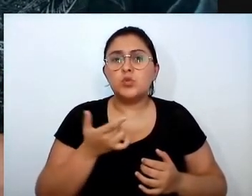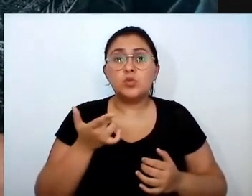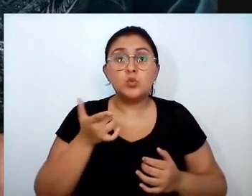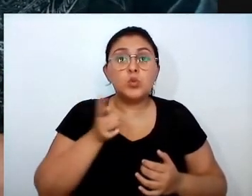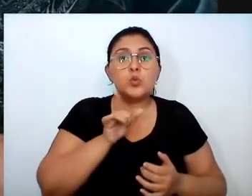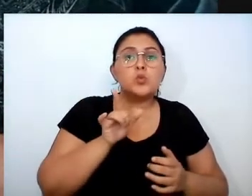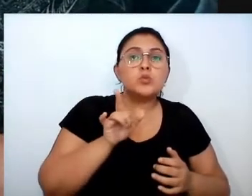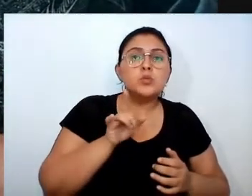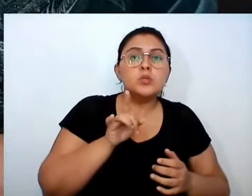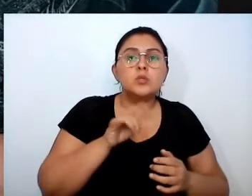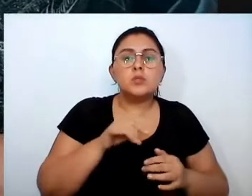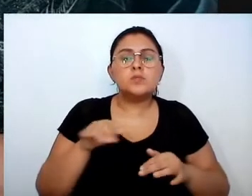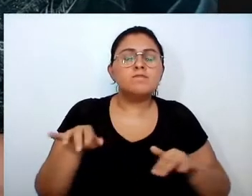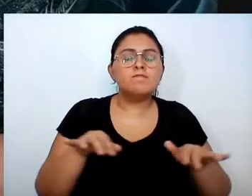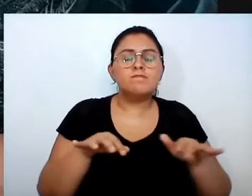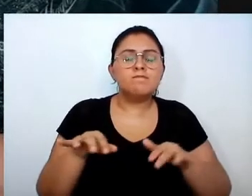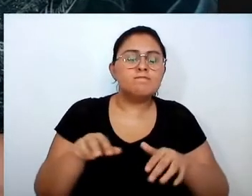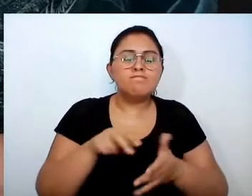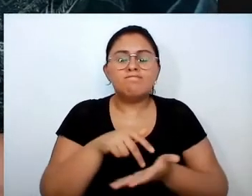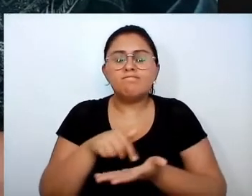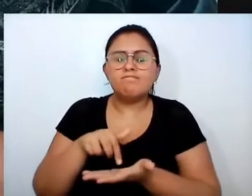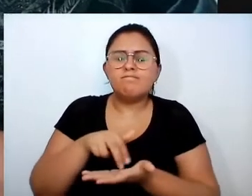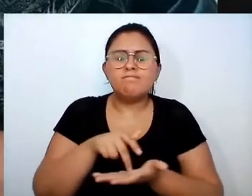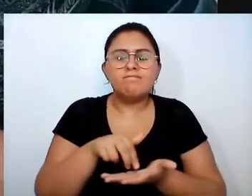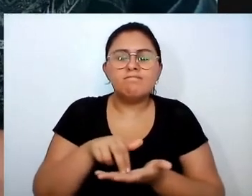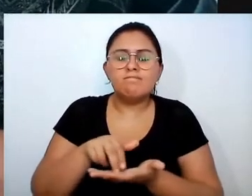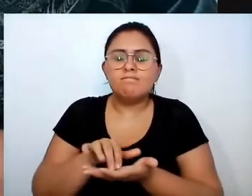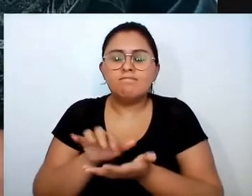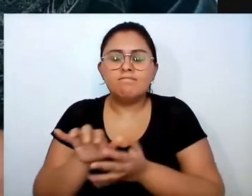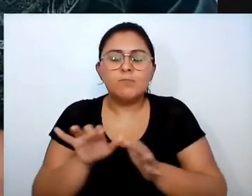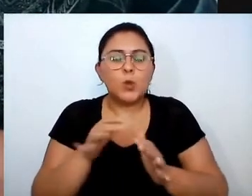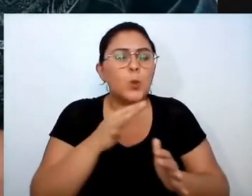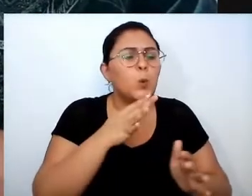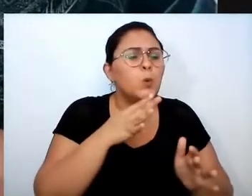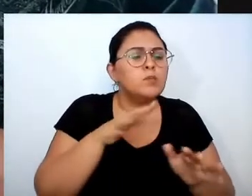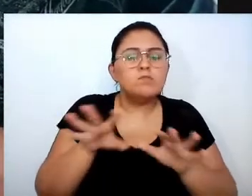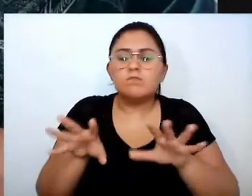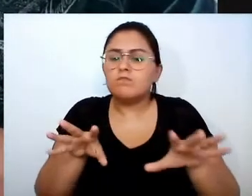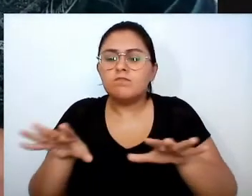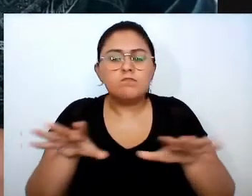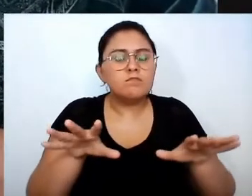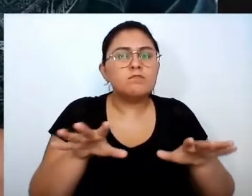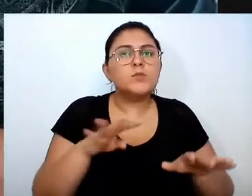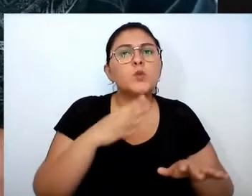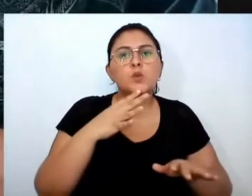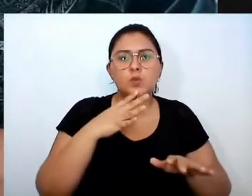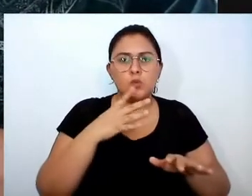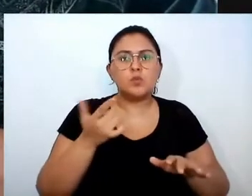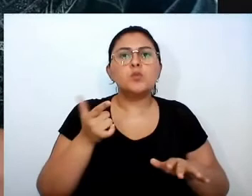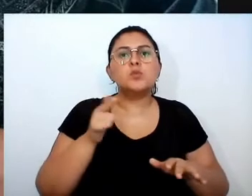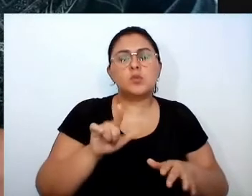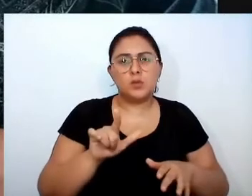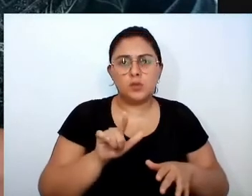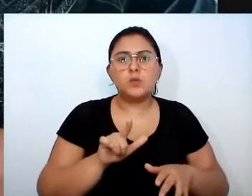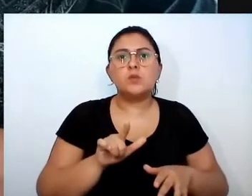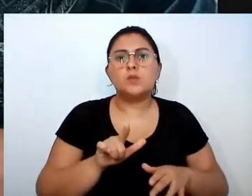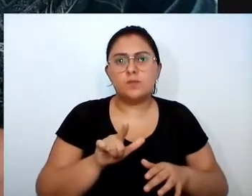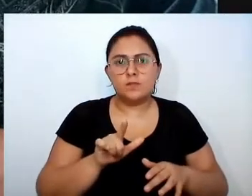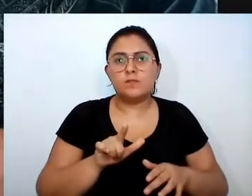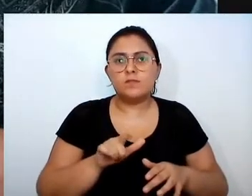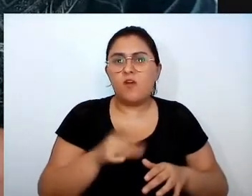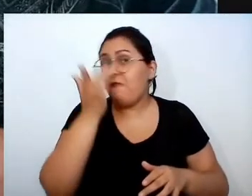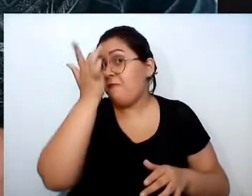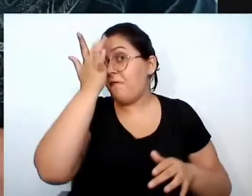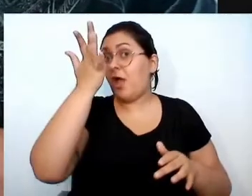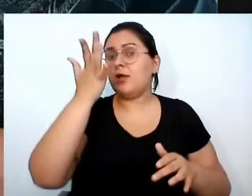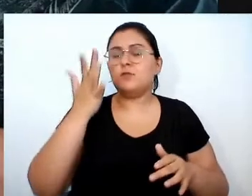boa de conhecer, de noção de espaço, né? Assim, quando eu conheço um espaço, eu me adapto bem, né? Mas, assim, em termos de